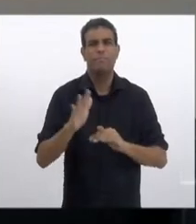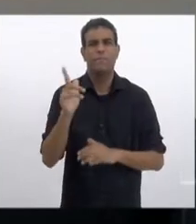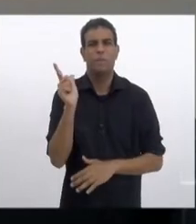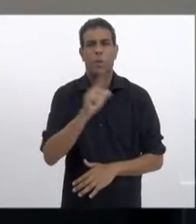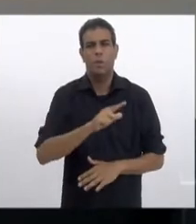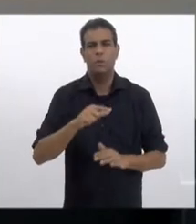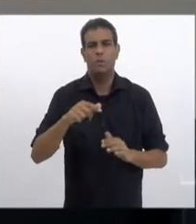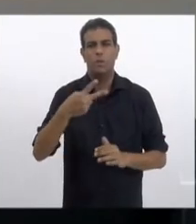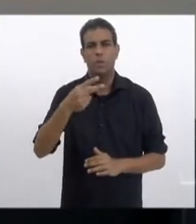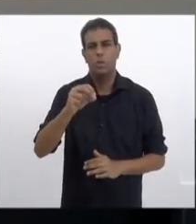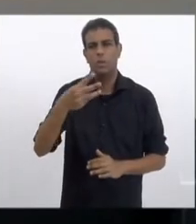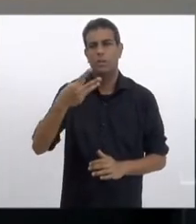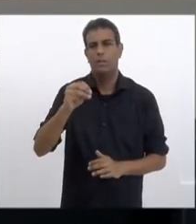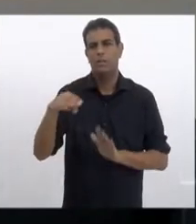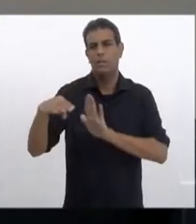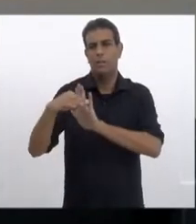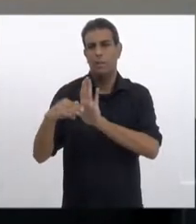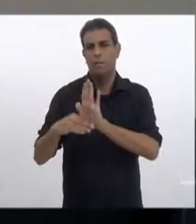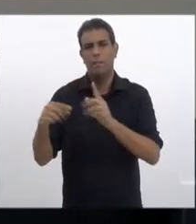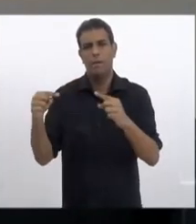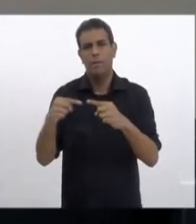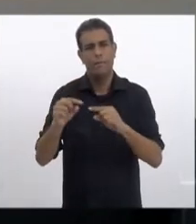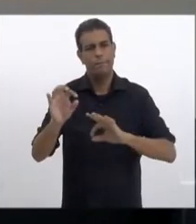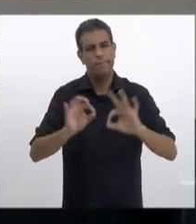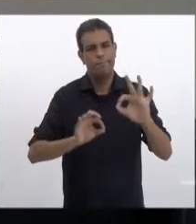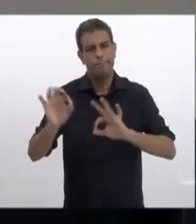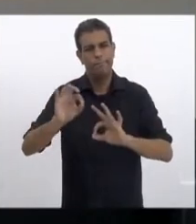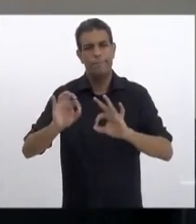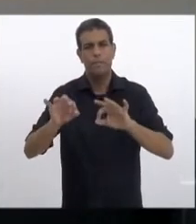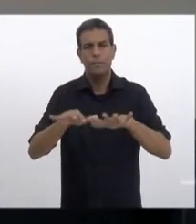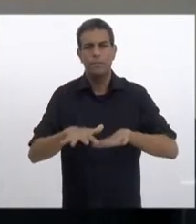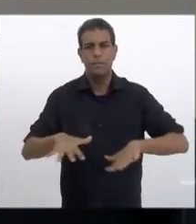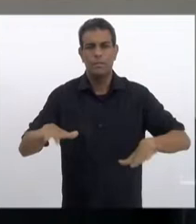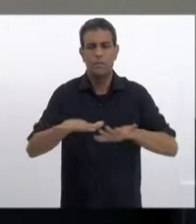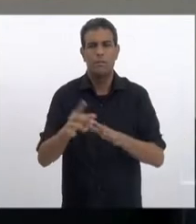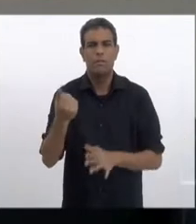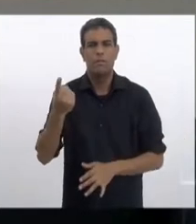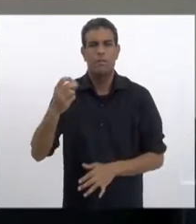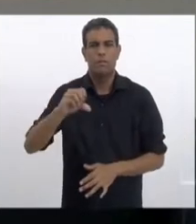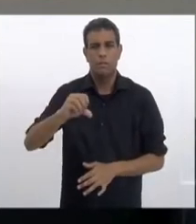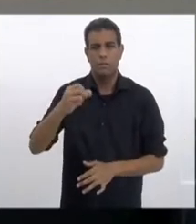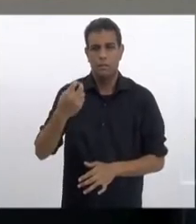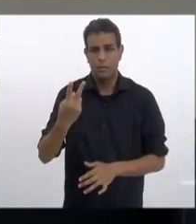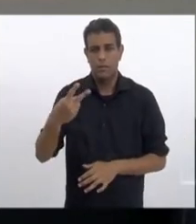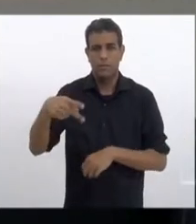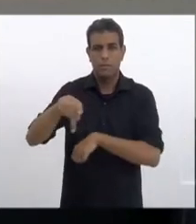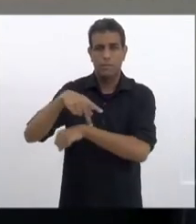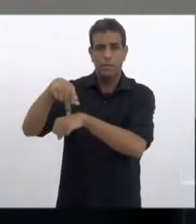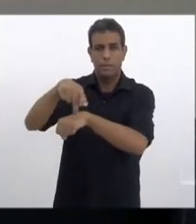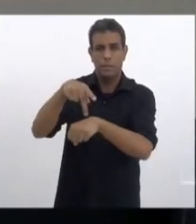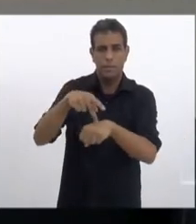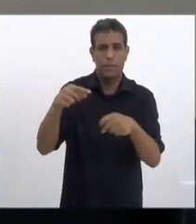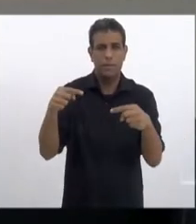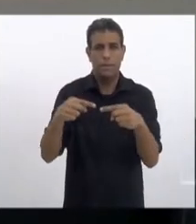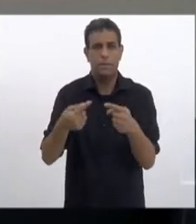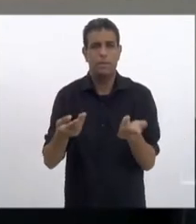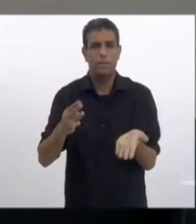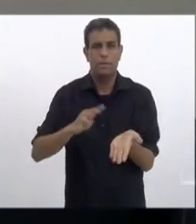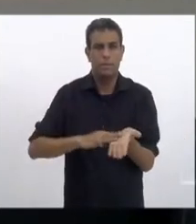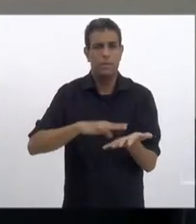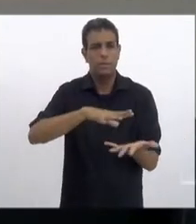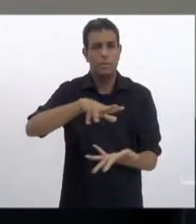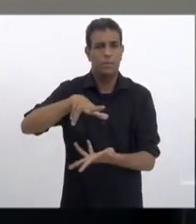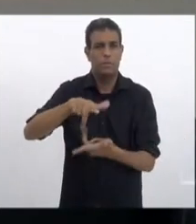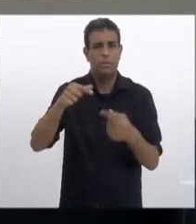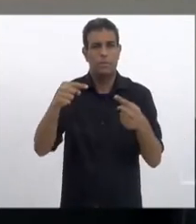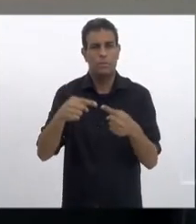Agenda 2030, que é um plano de ação adotado por 193 países, membros das Nações